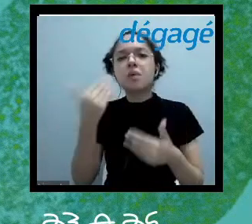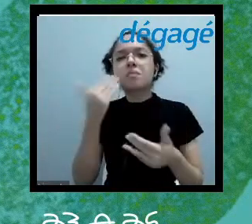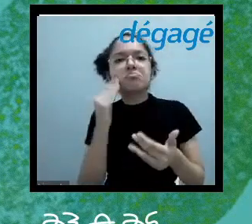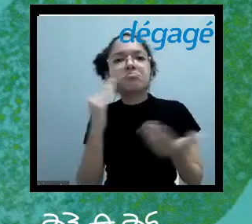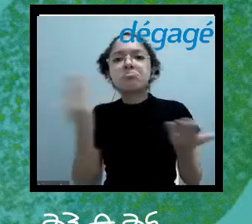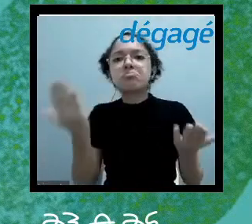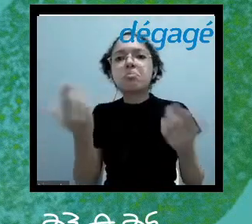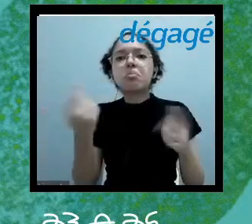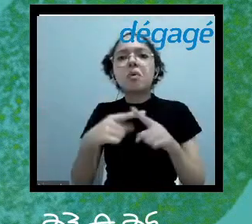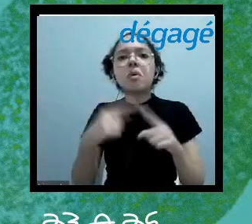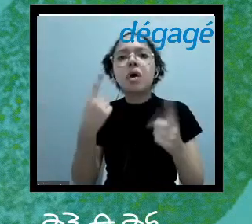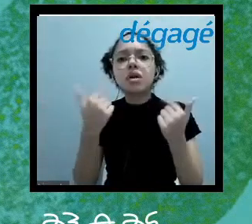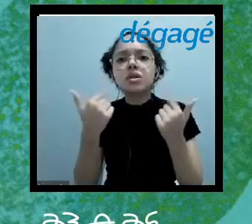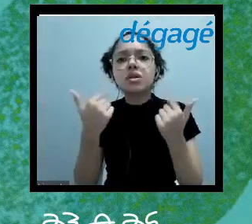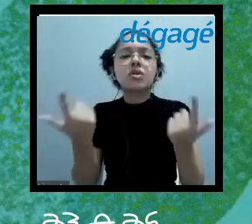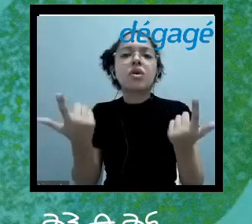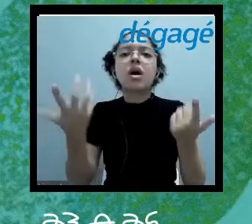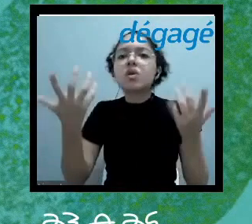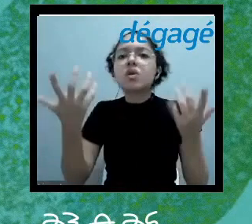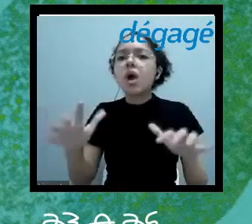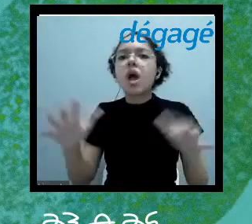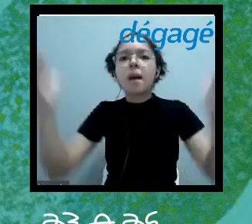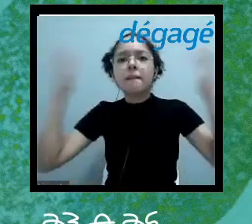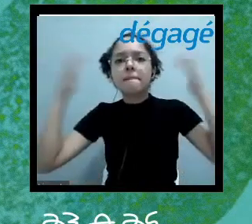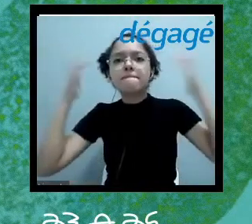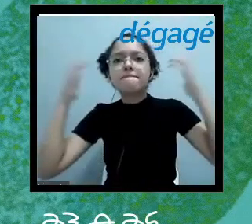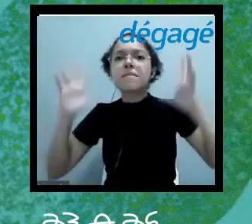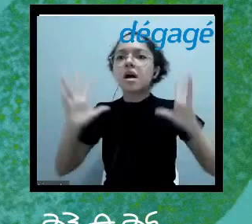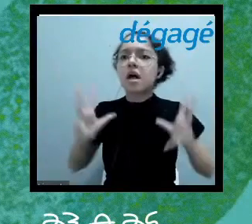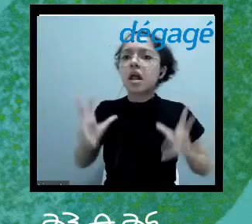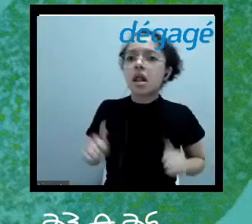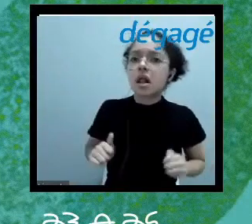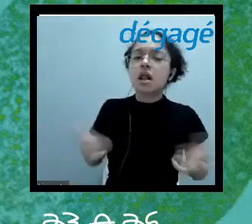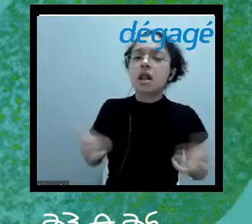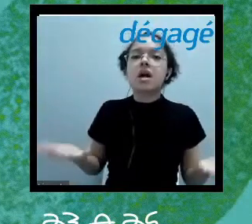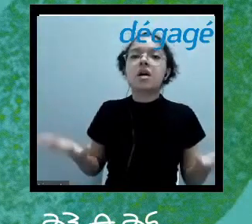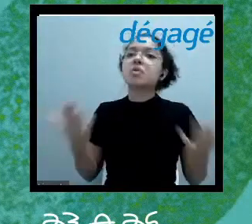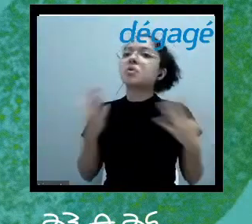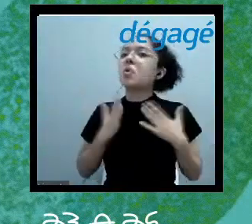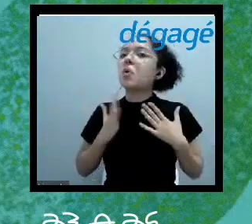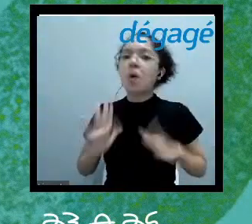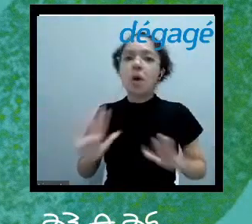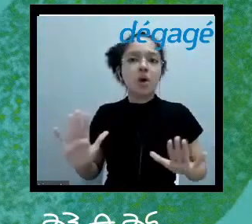ele não quer tomar banho, eu pego aquele disco da música que ele não gosta. E aí,